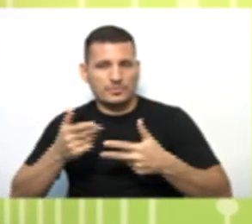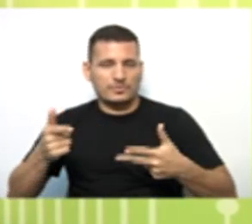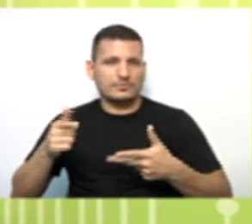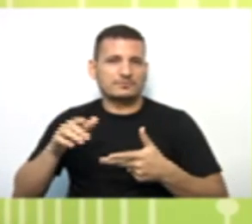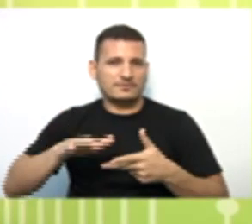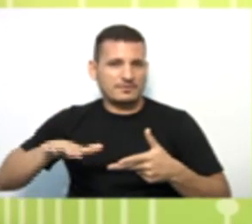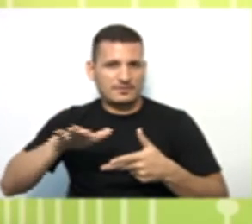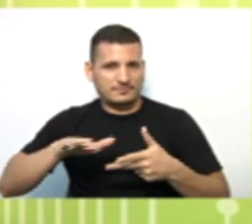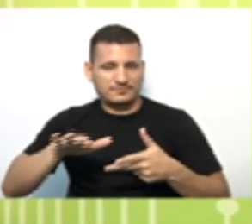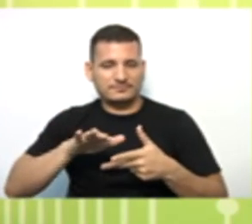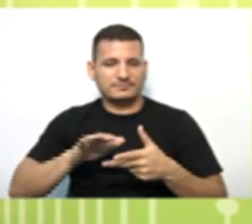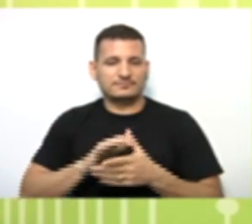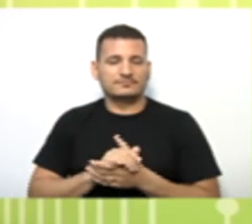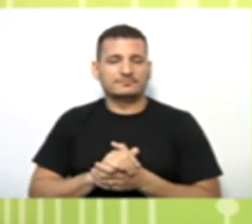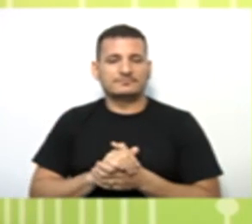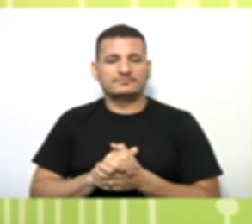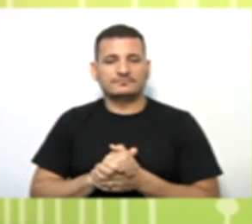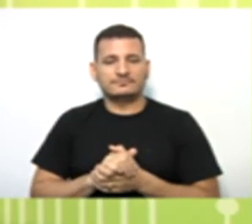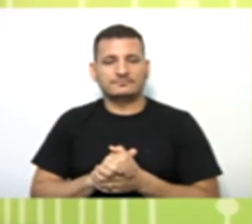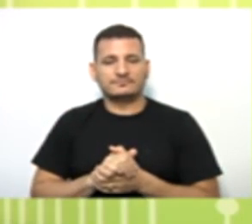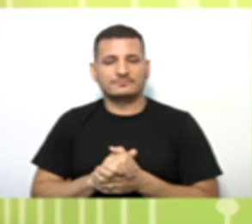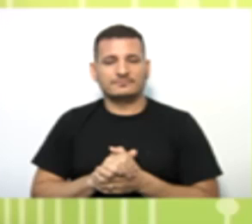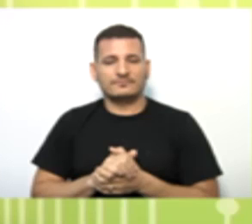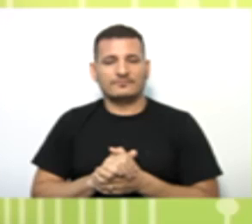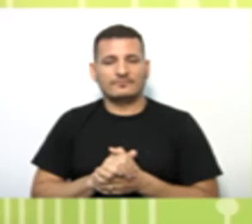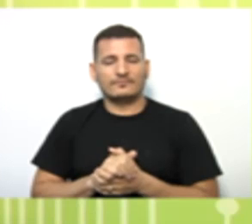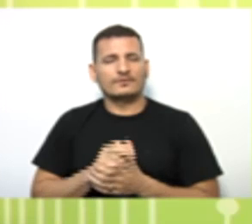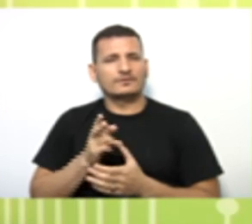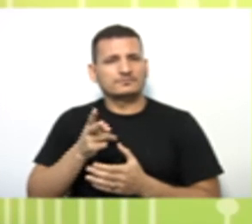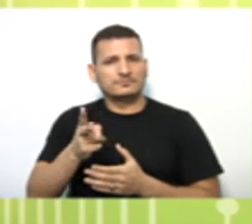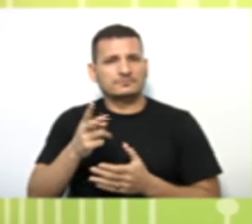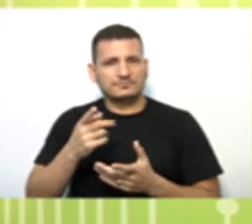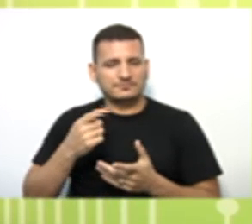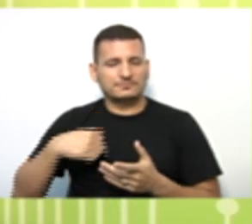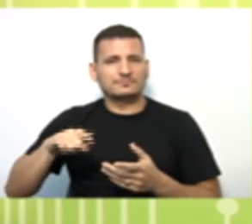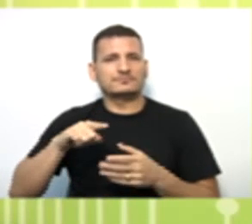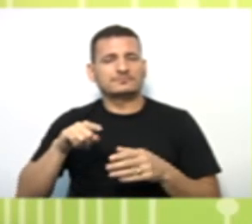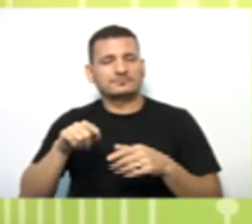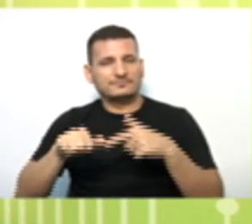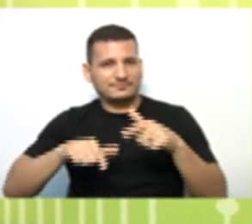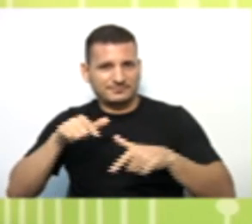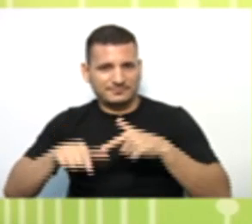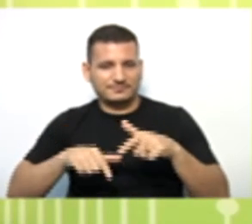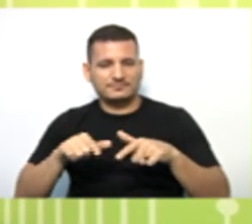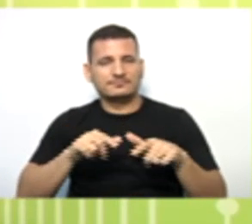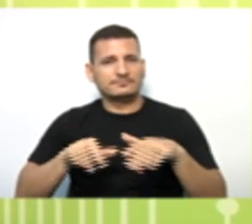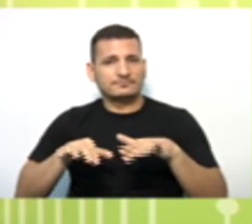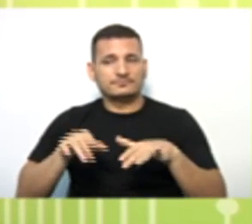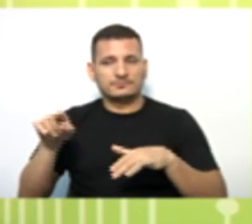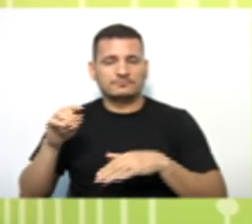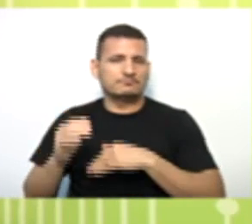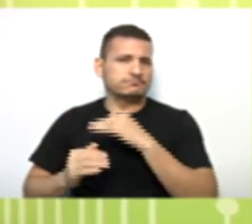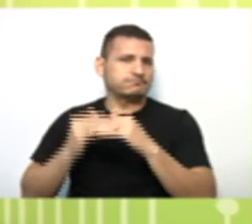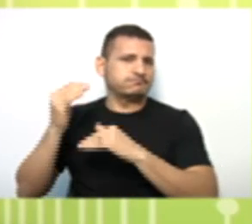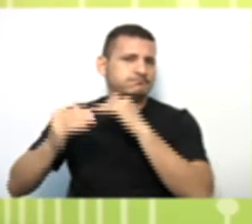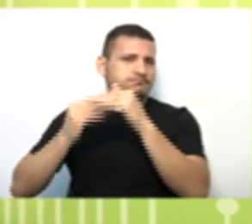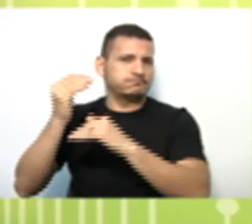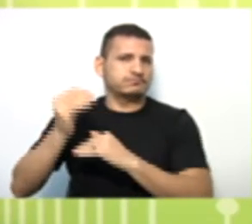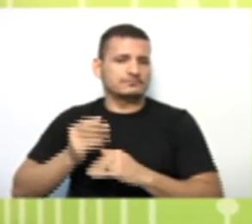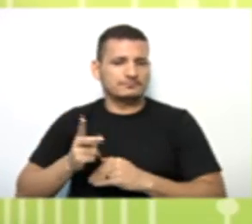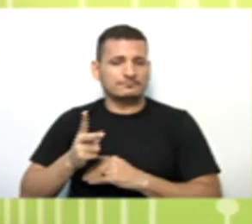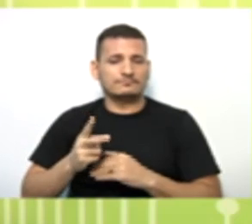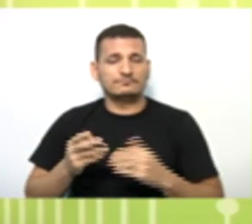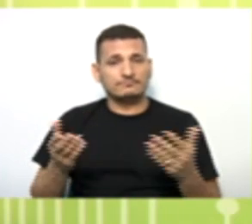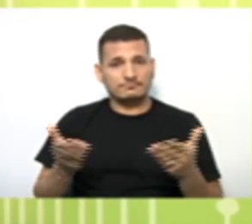a robôs, automatização, é que cada vez que a gente faz esse tipo de trabalho, ele sempre evolui. Então, assim, falando